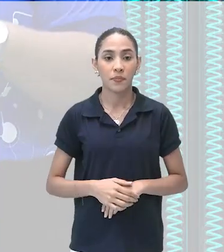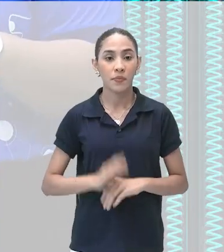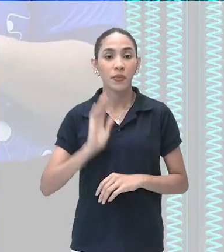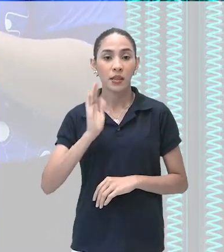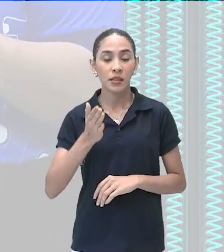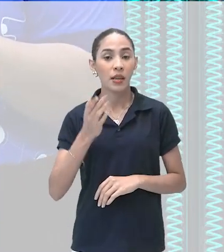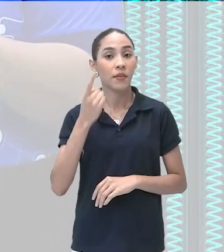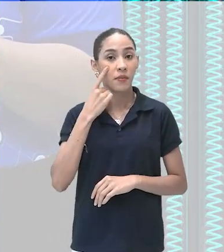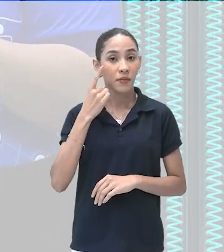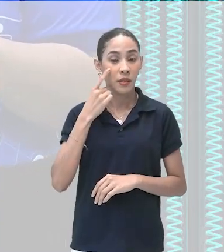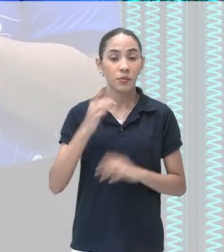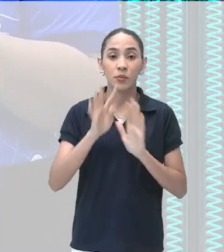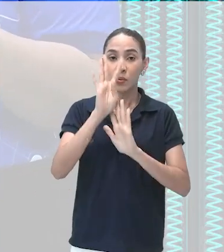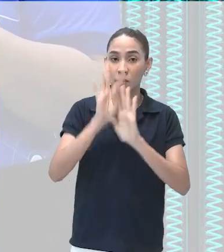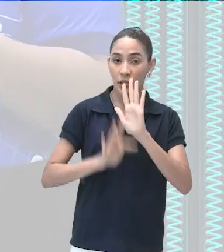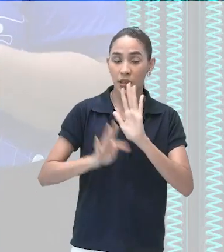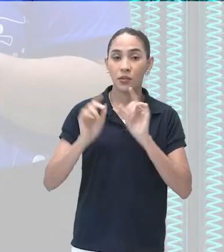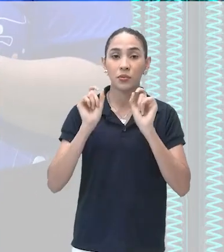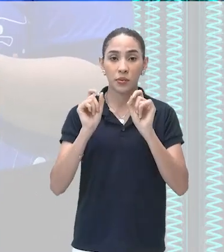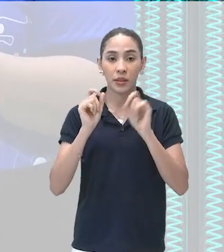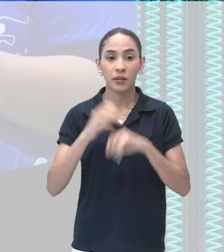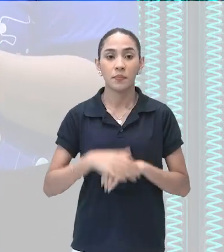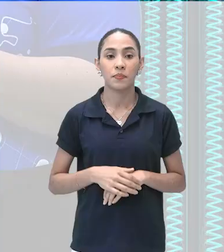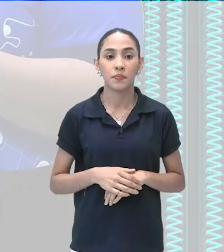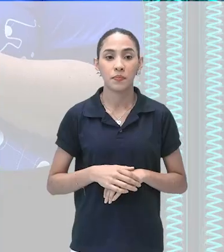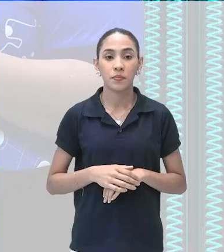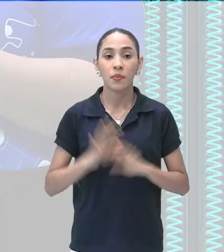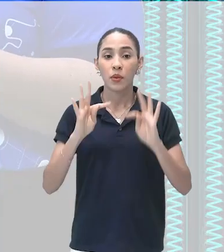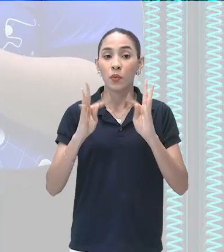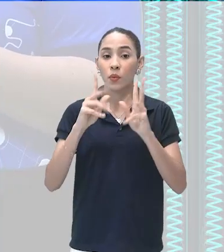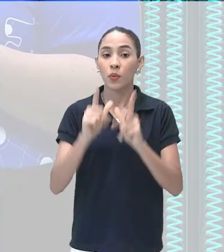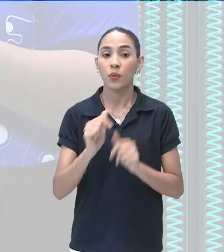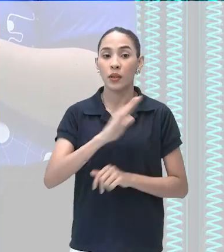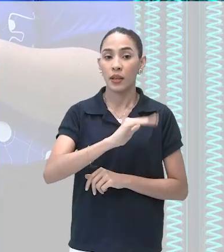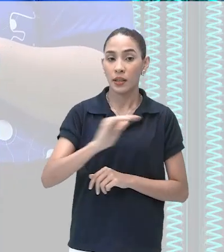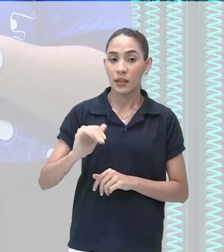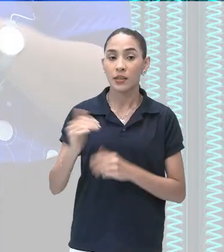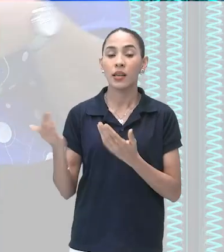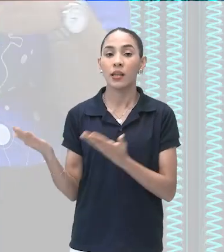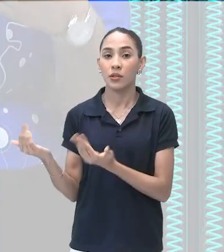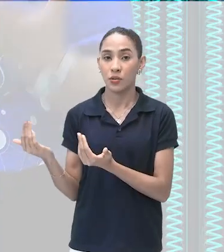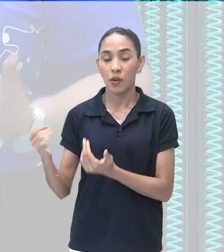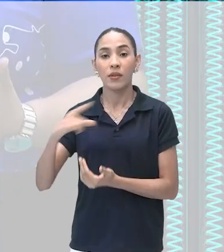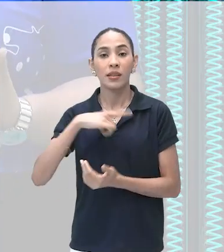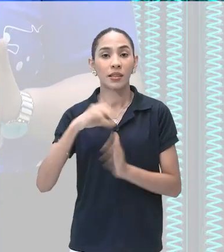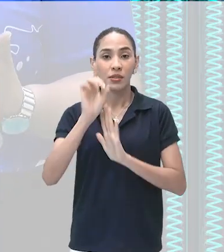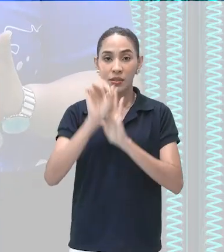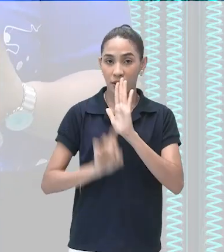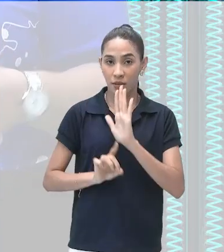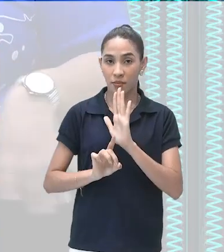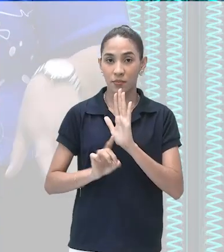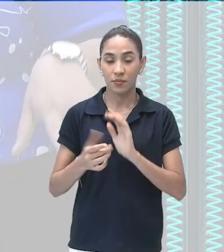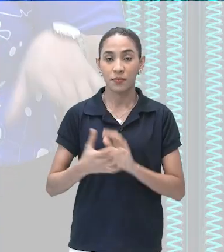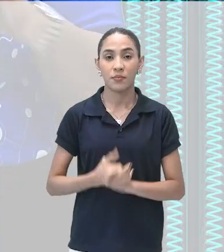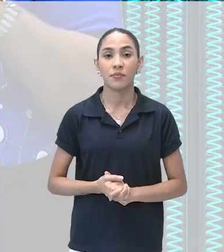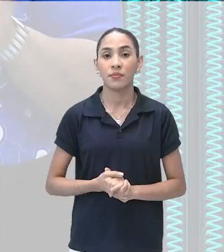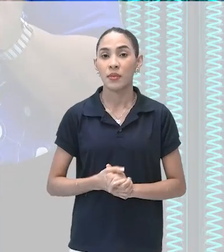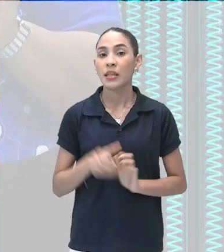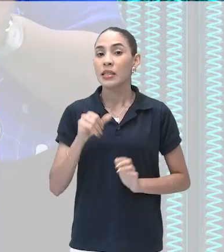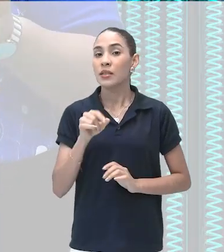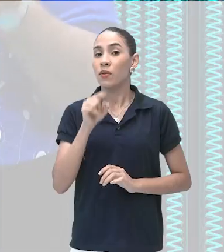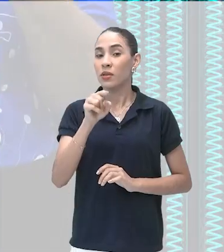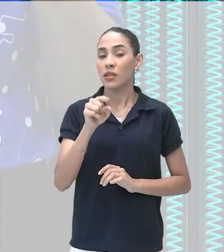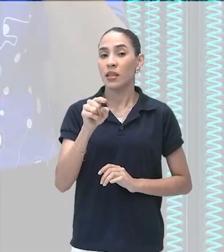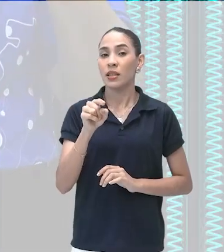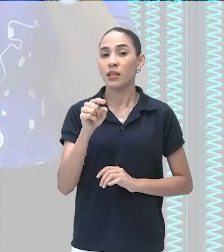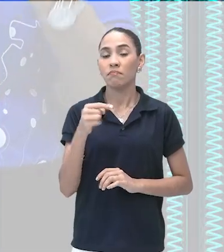vimos aí no nosso texto que todas as crianças e adolescentes têm direito. Se vocês